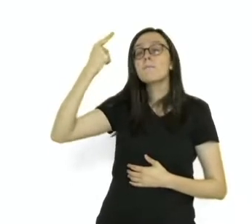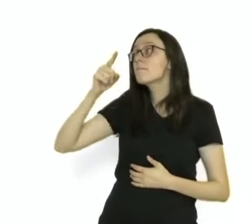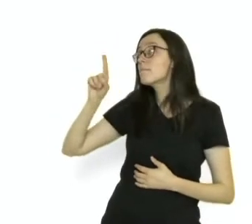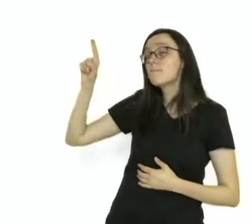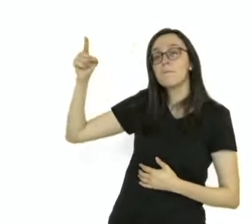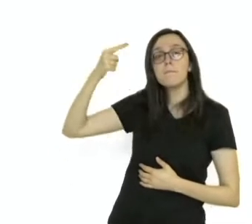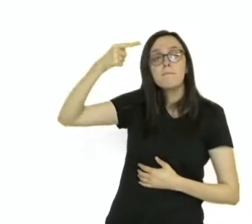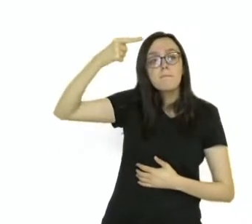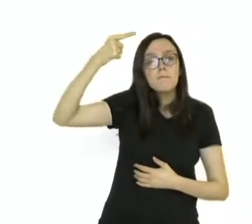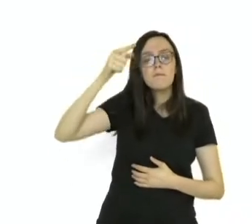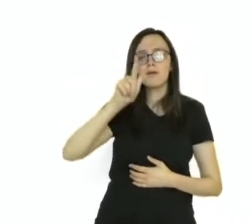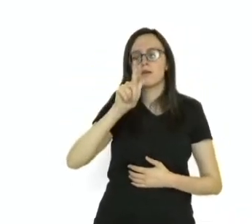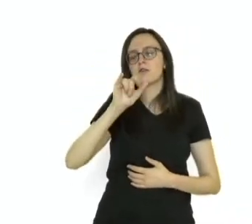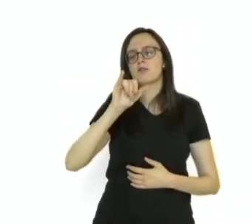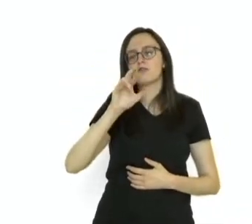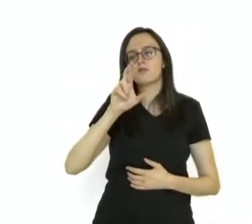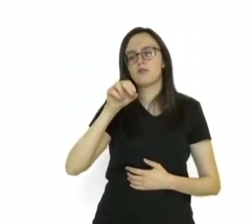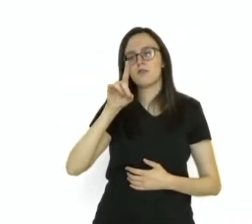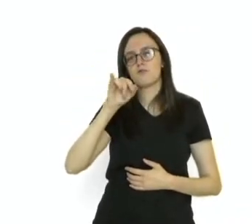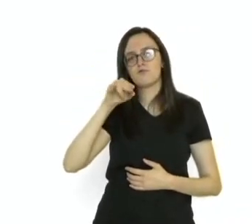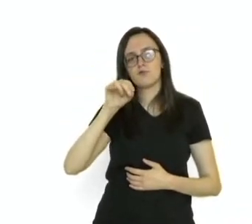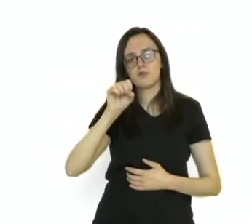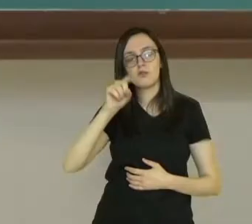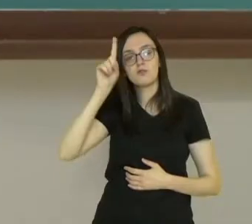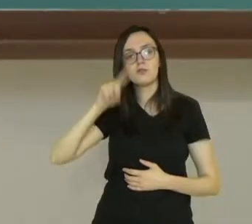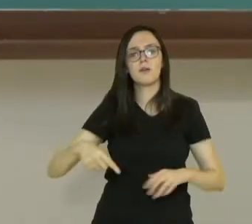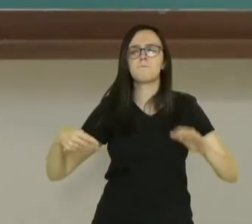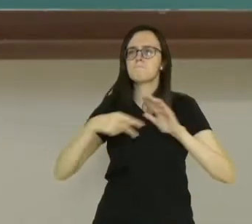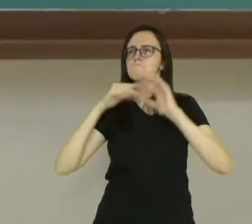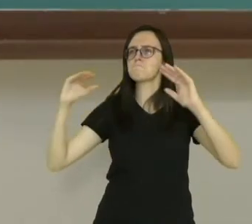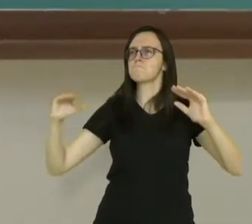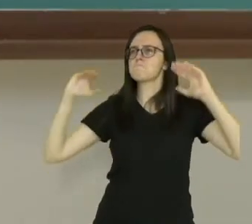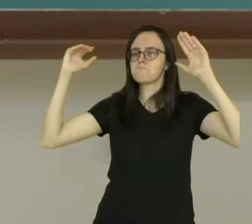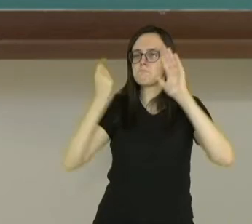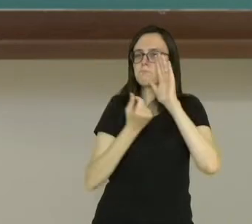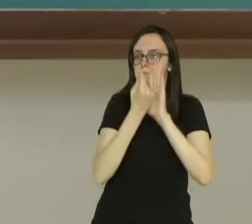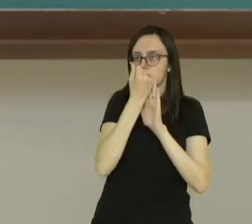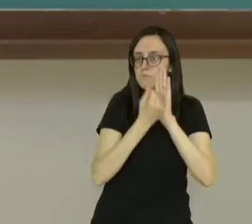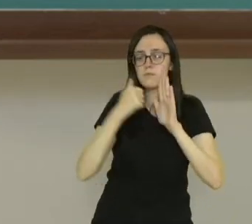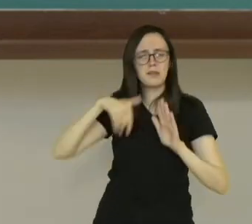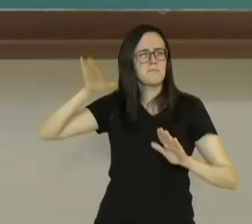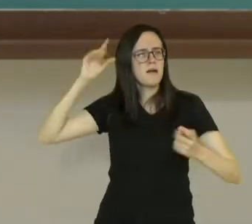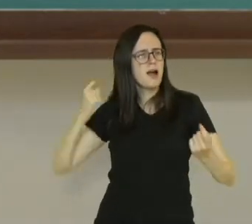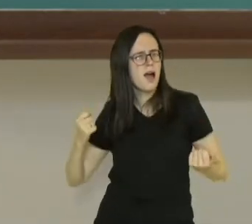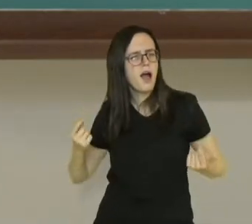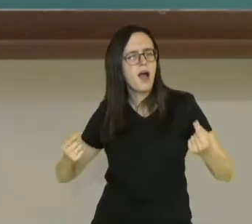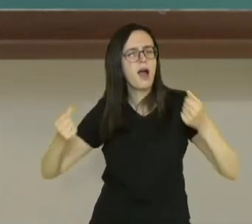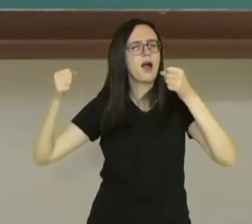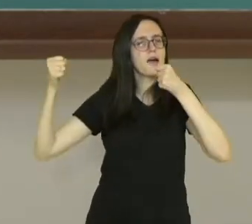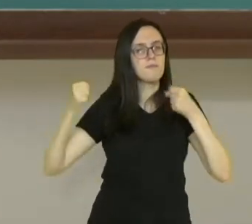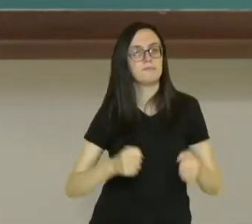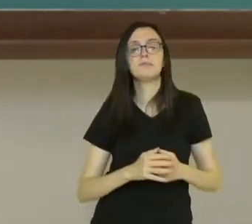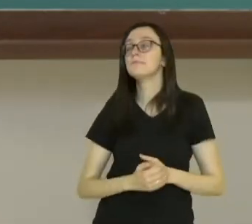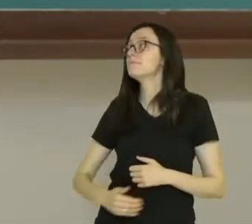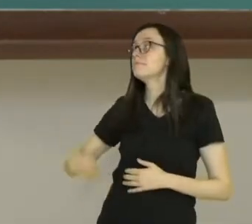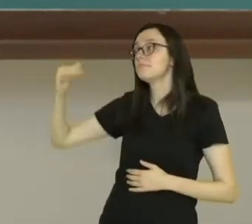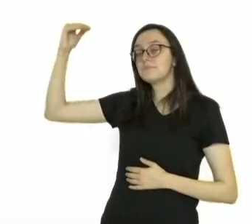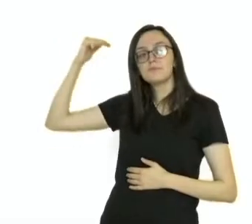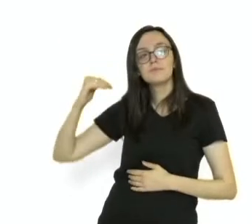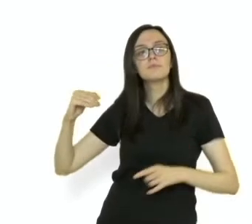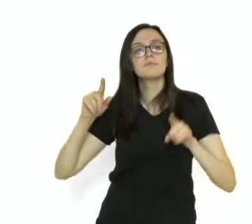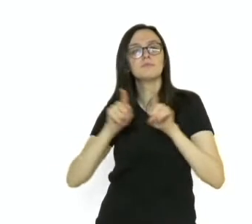os girondinos, que representavam a alta burguesia, eram os burgueses mais ricos, poderosos, e